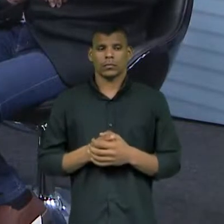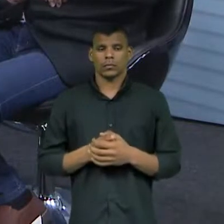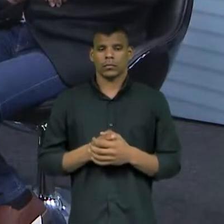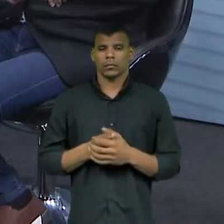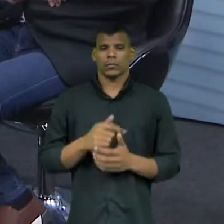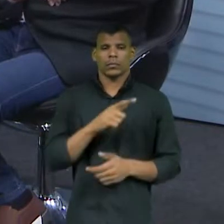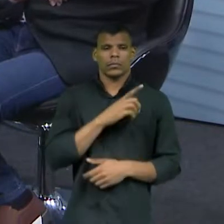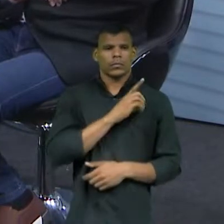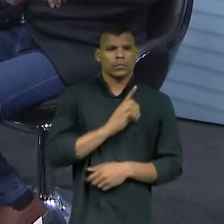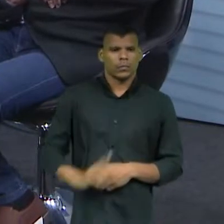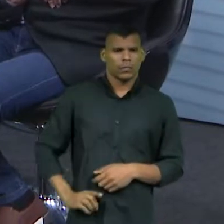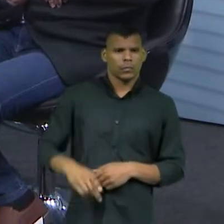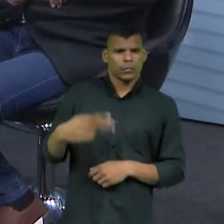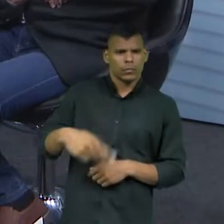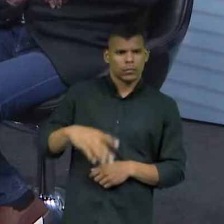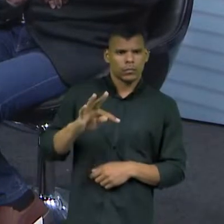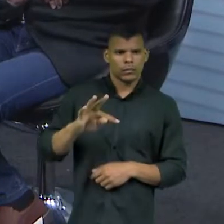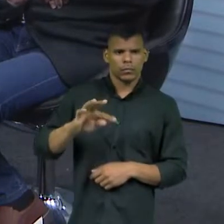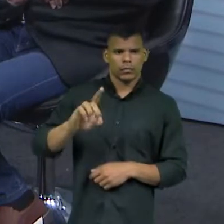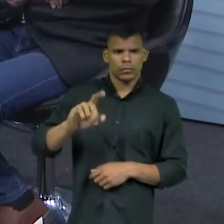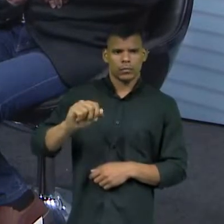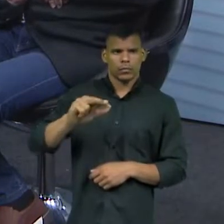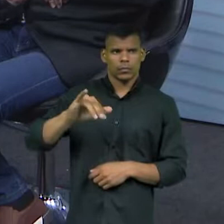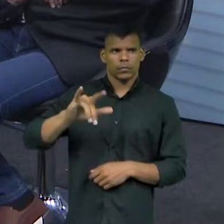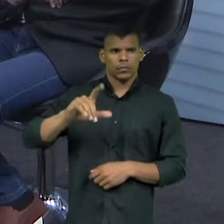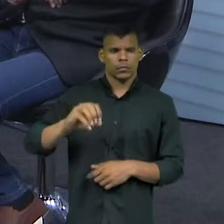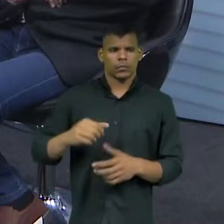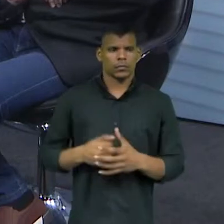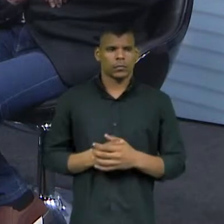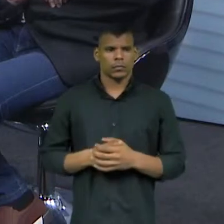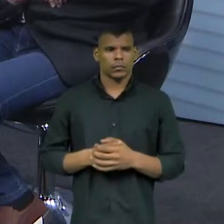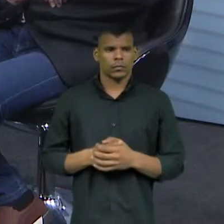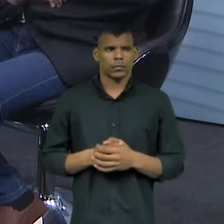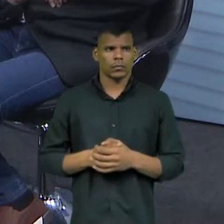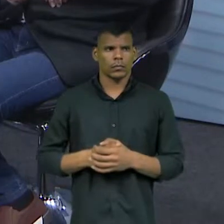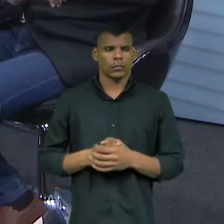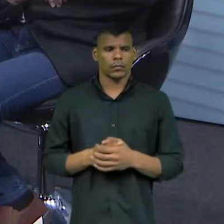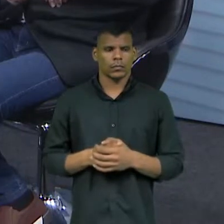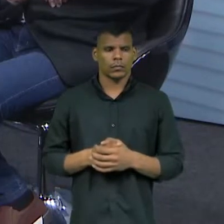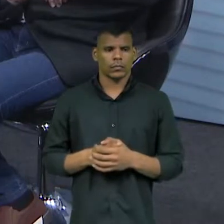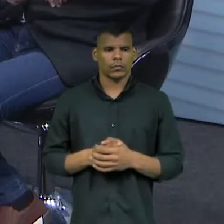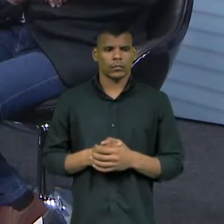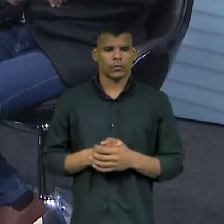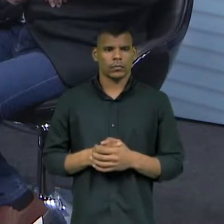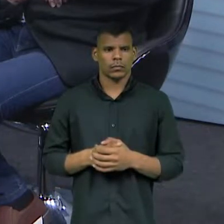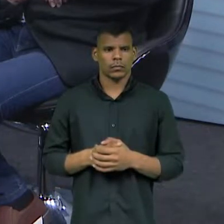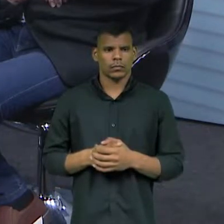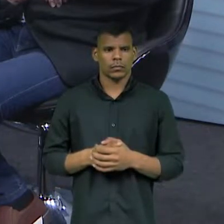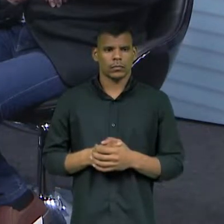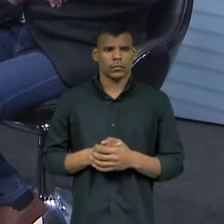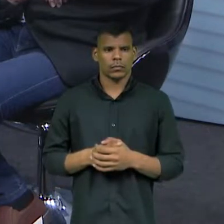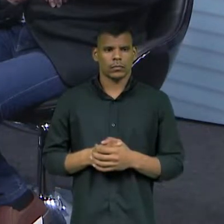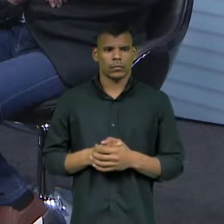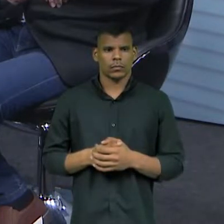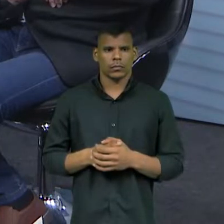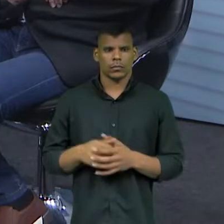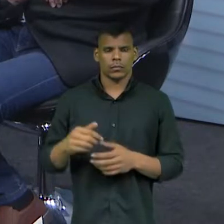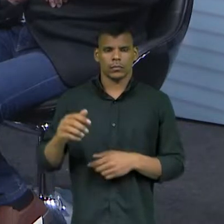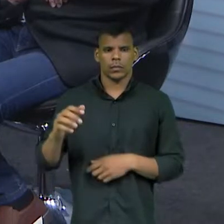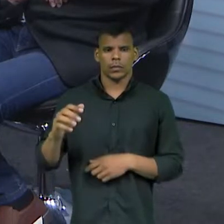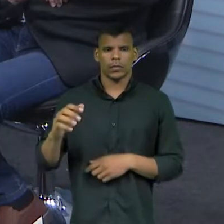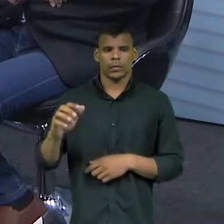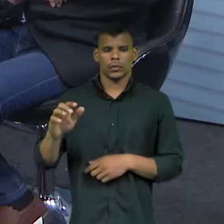que é o Danilo. Danilo Forte. Que tem ajudado muito as energias renováveis. Tem um grande trabalho que ele